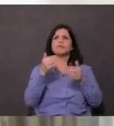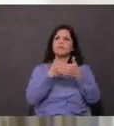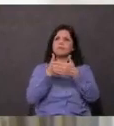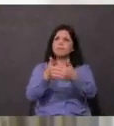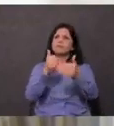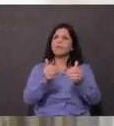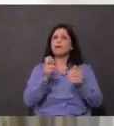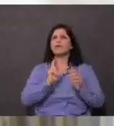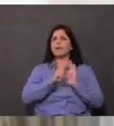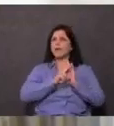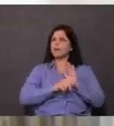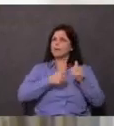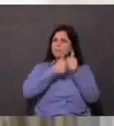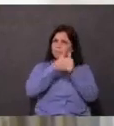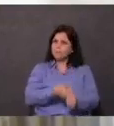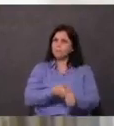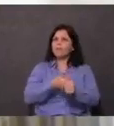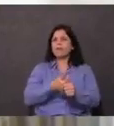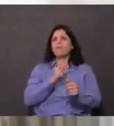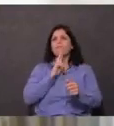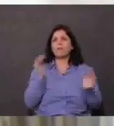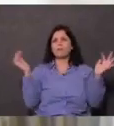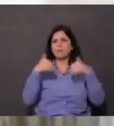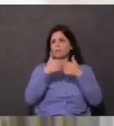se dirigiram a Fátima nestes dias.